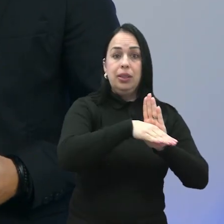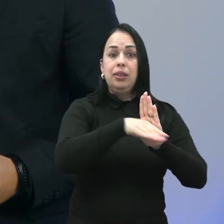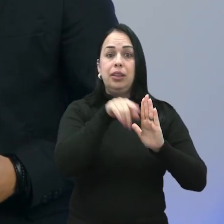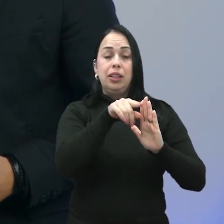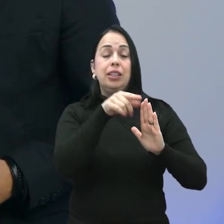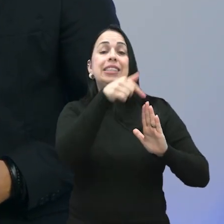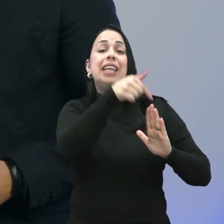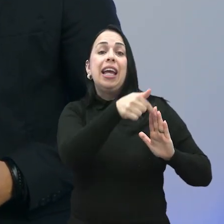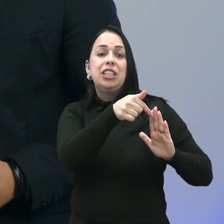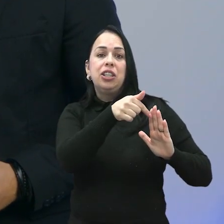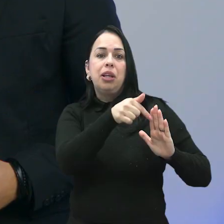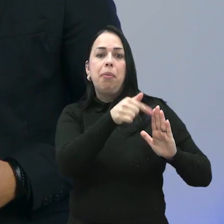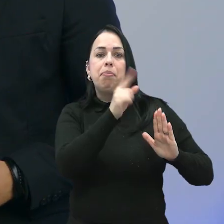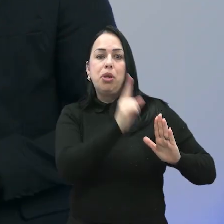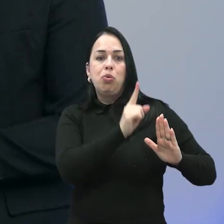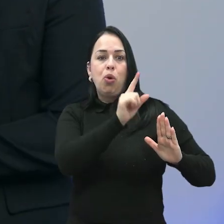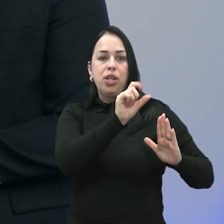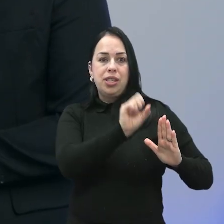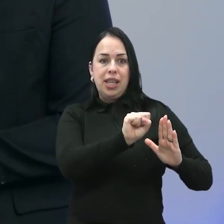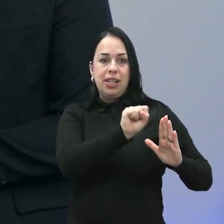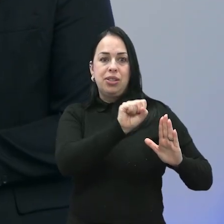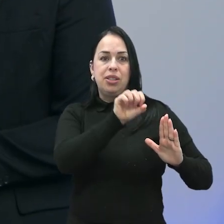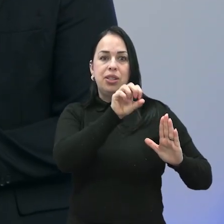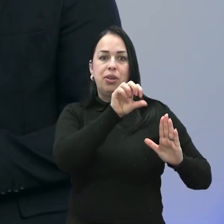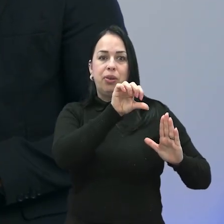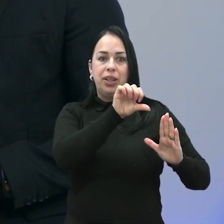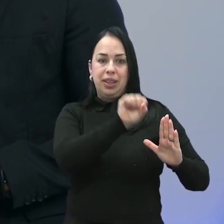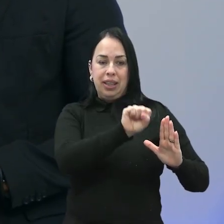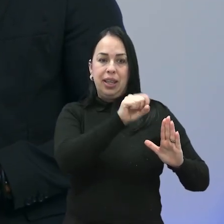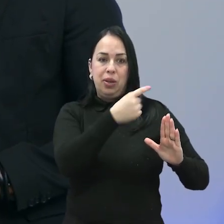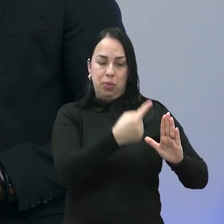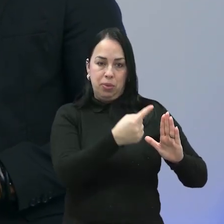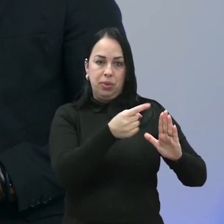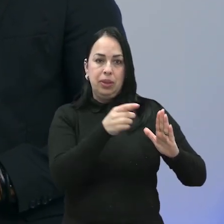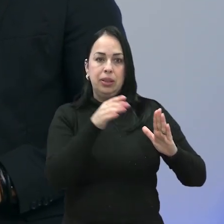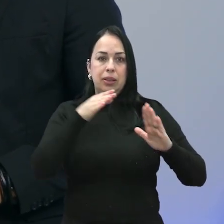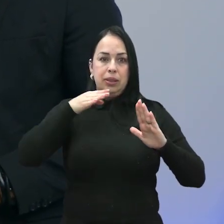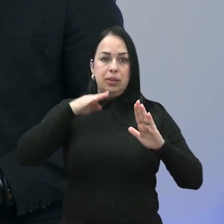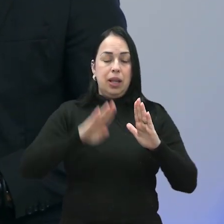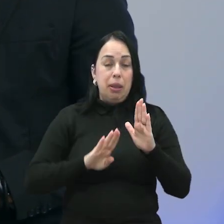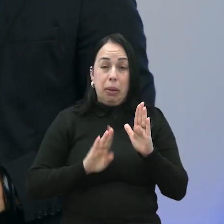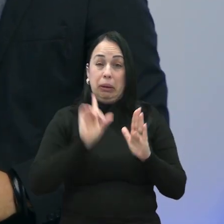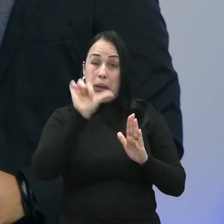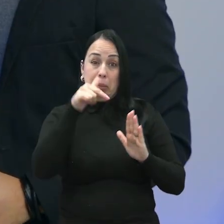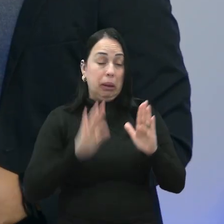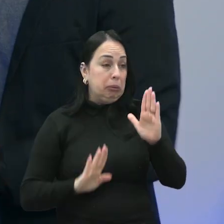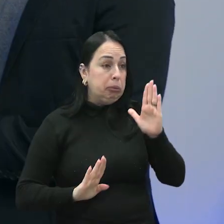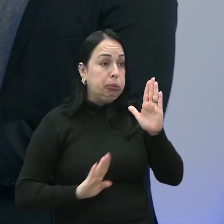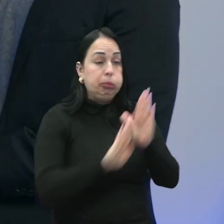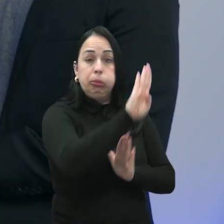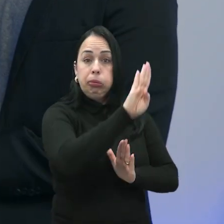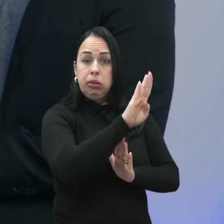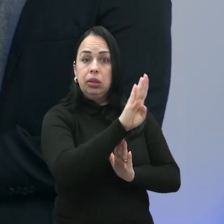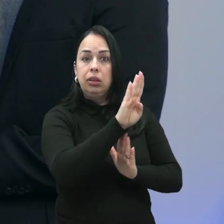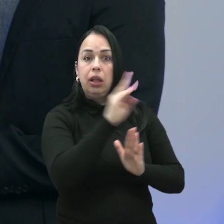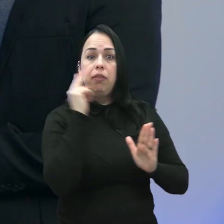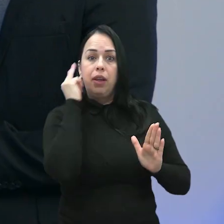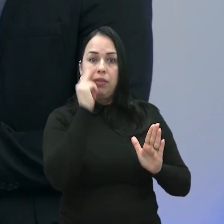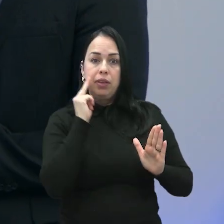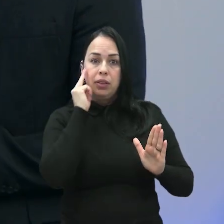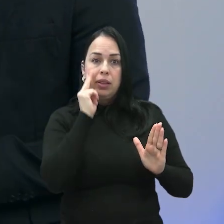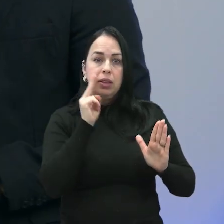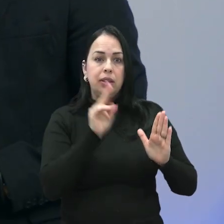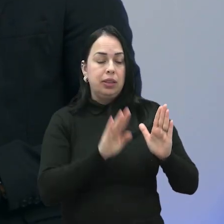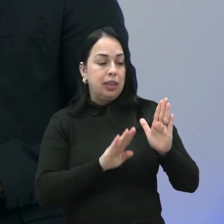de 11 para 7 em 1891. Aí nós tivemos uma alta significativa no número de vereadores